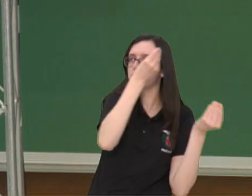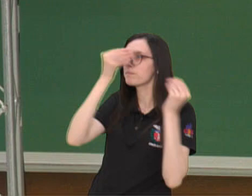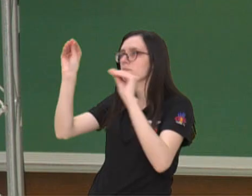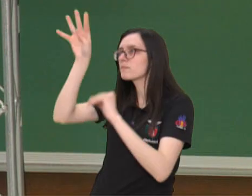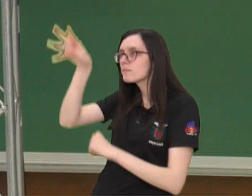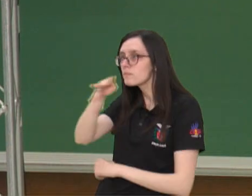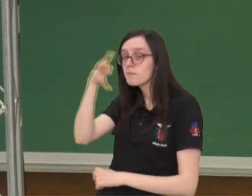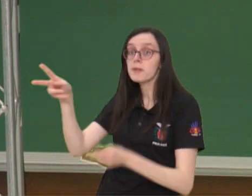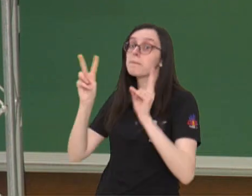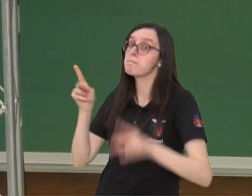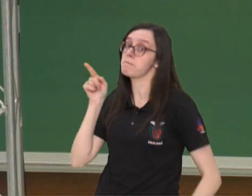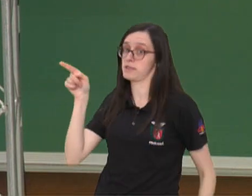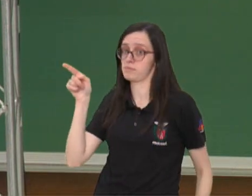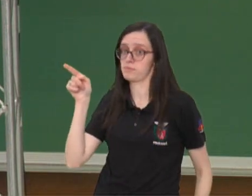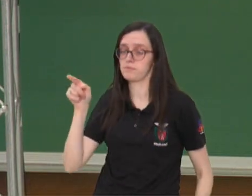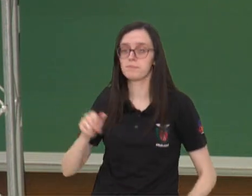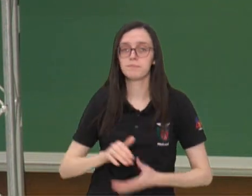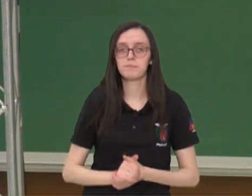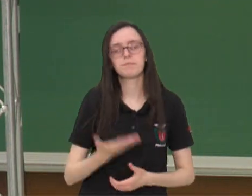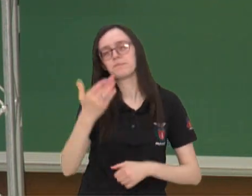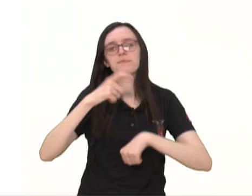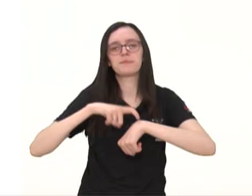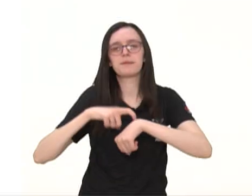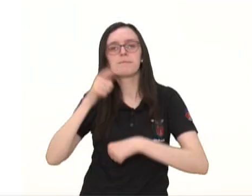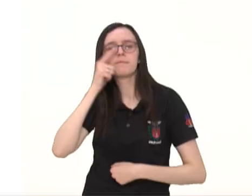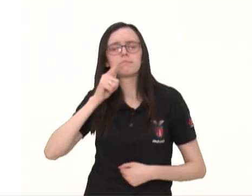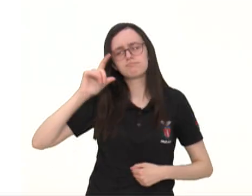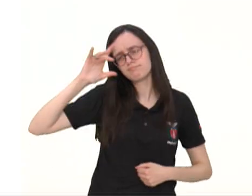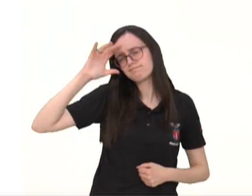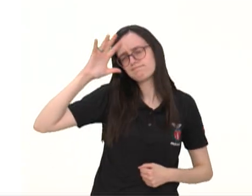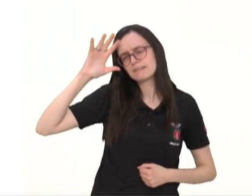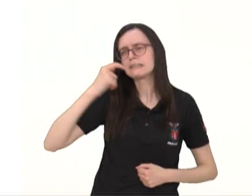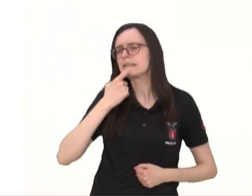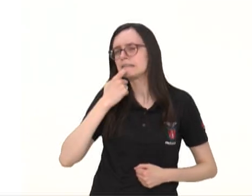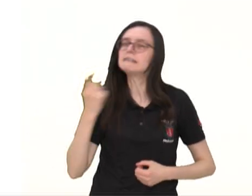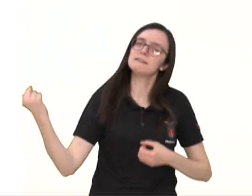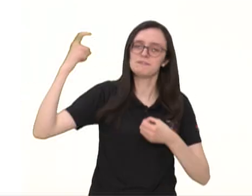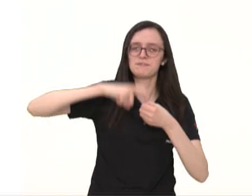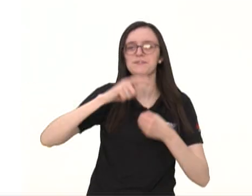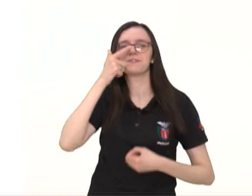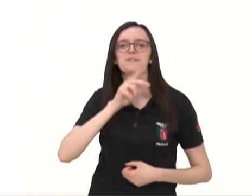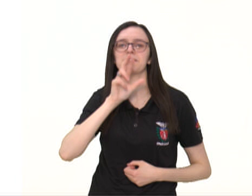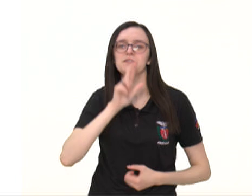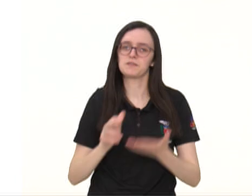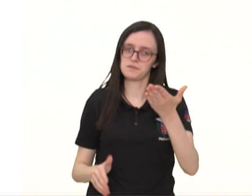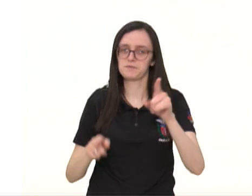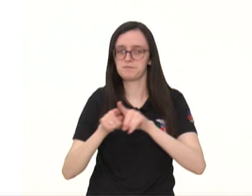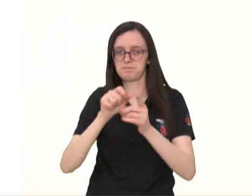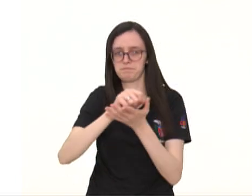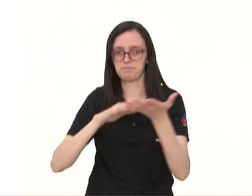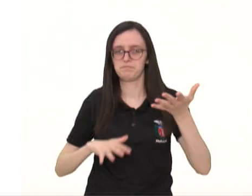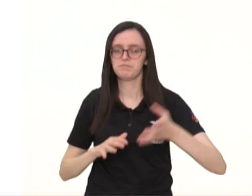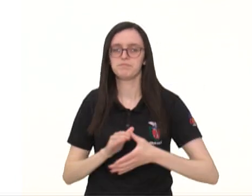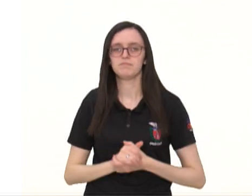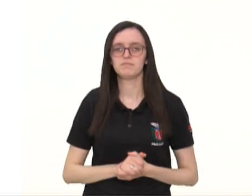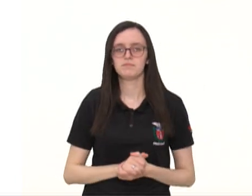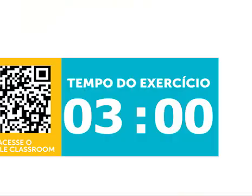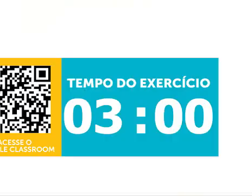no mesmo gráfico. Uns minutinhos para você pensar e a gente volta com a resposta e com o exercício.